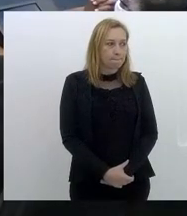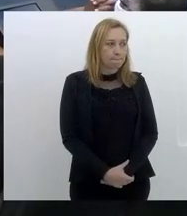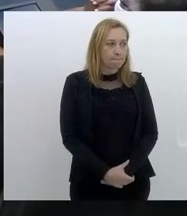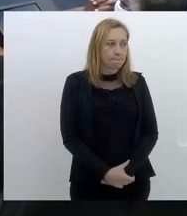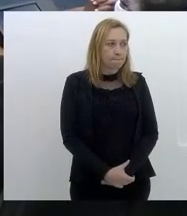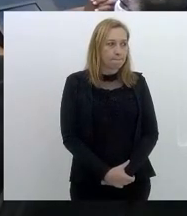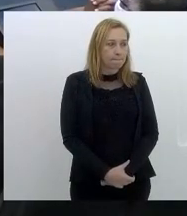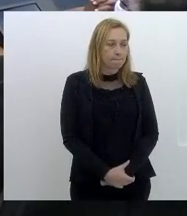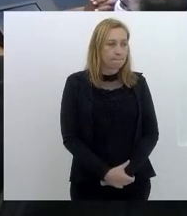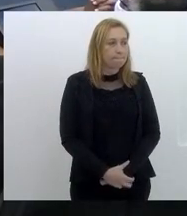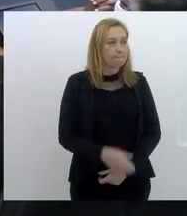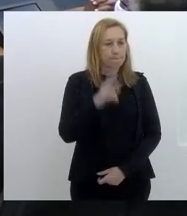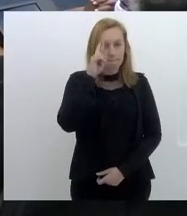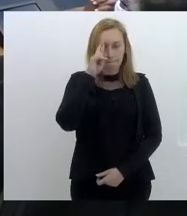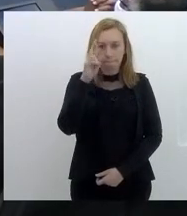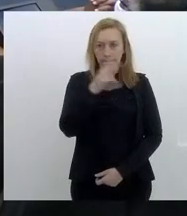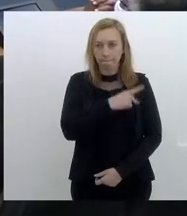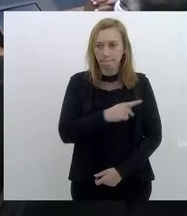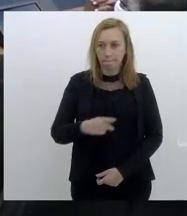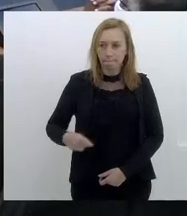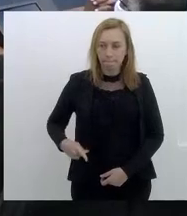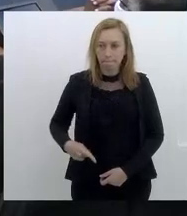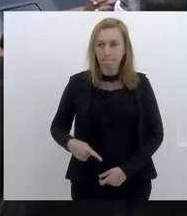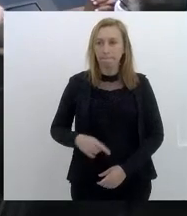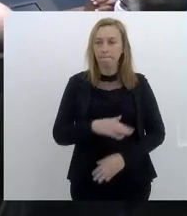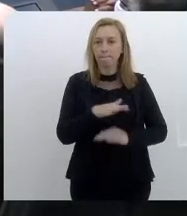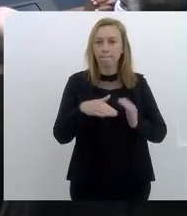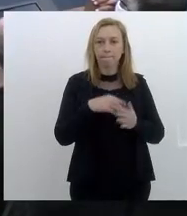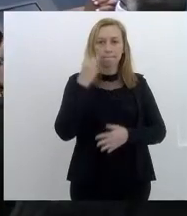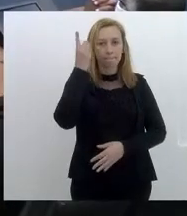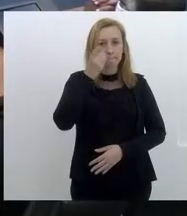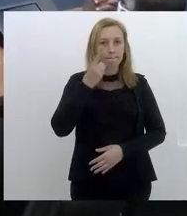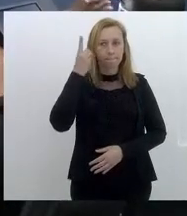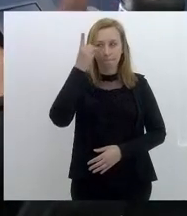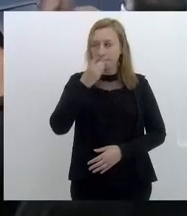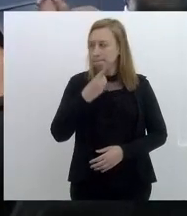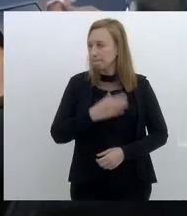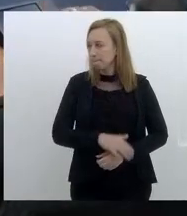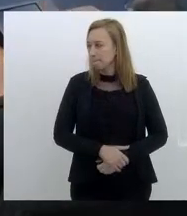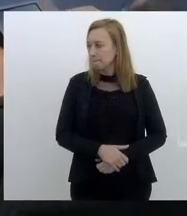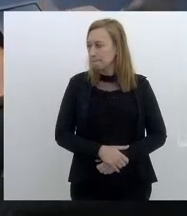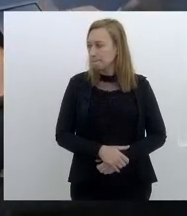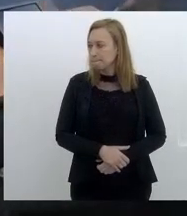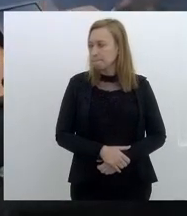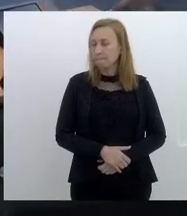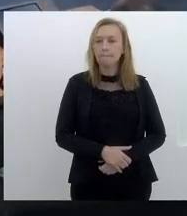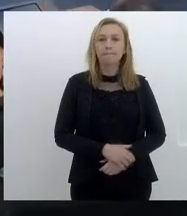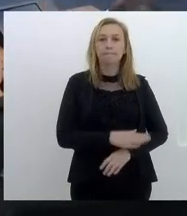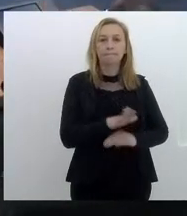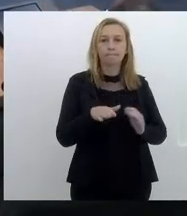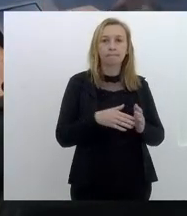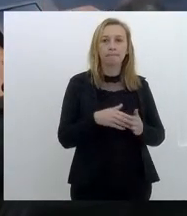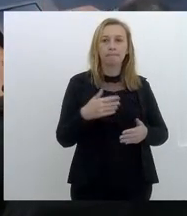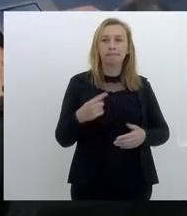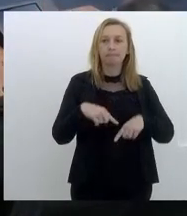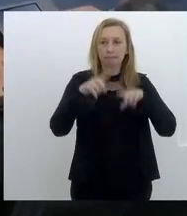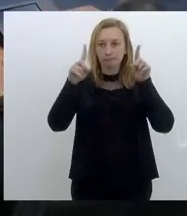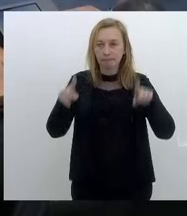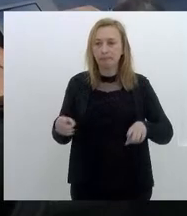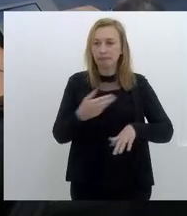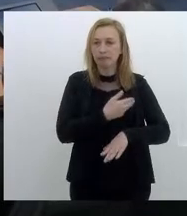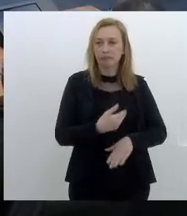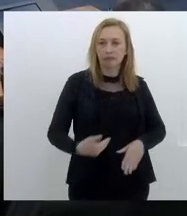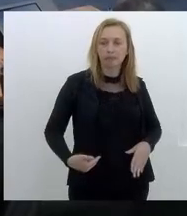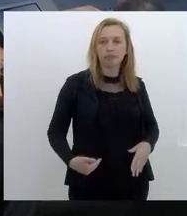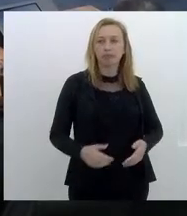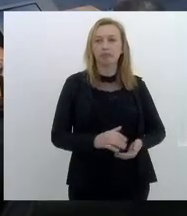o senhor presidente senhoras deputadas e senhores deputados senhor e senhora e servidores e servidoras públicas